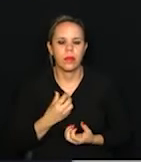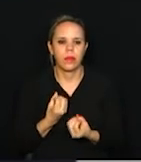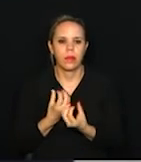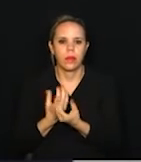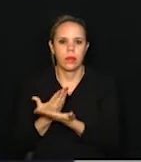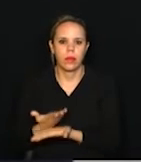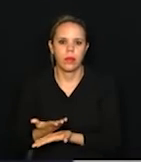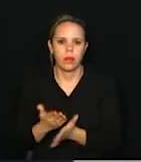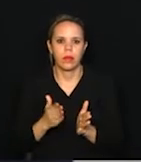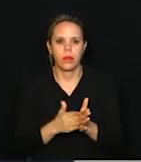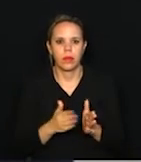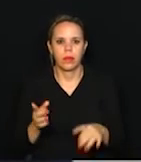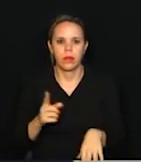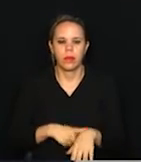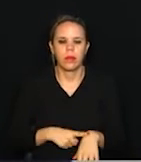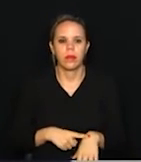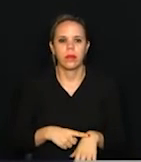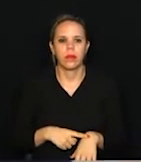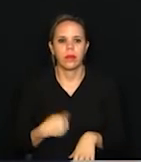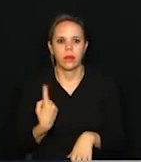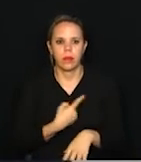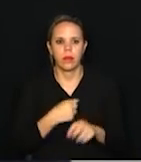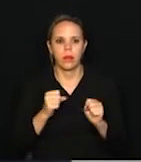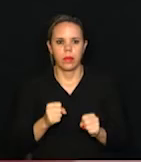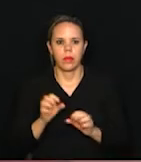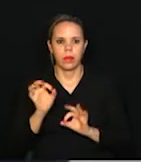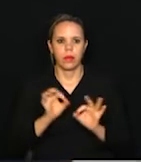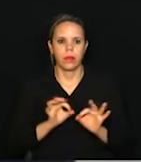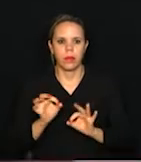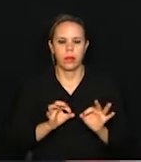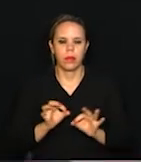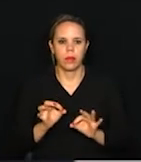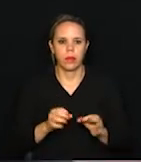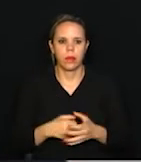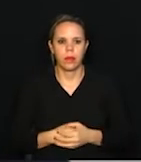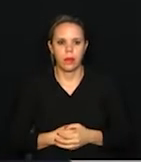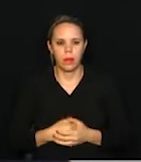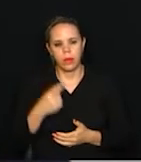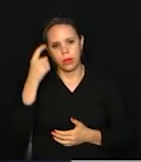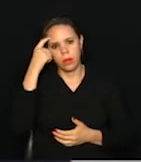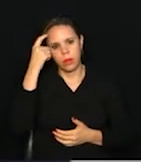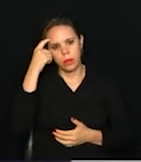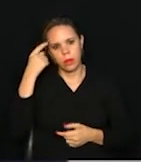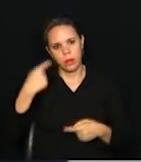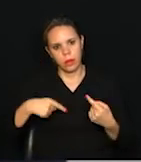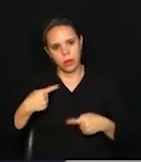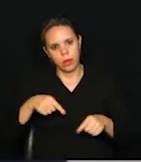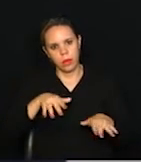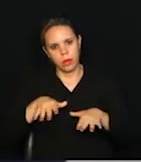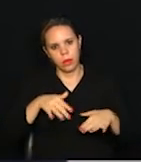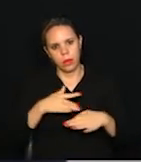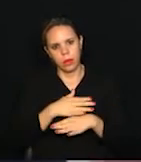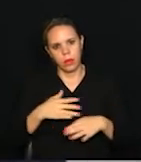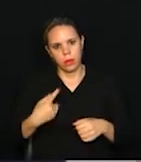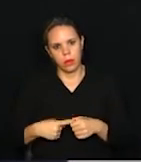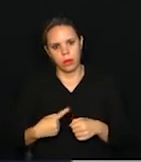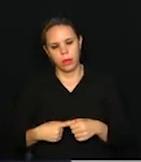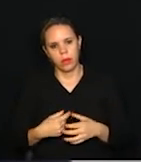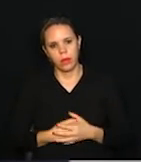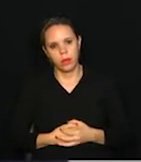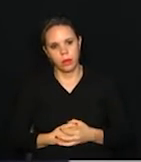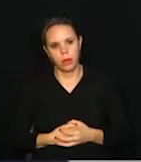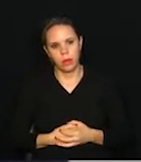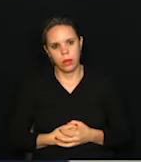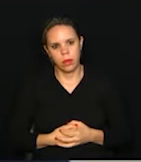informações periodicamente para que nós possamos elaborar e pensar a política de mobilidade municipal.